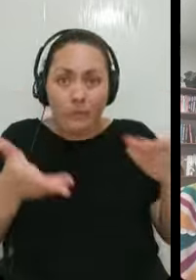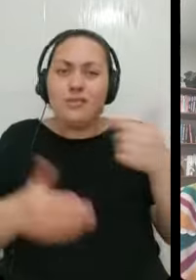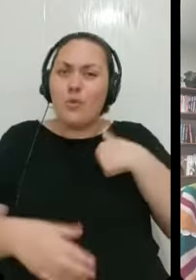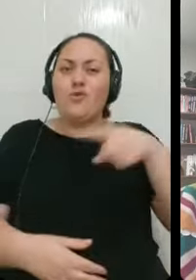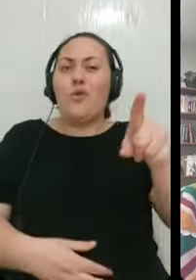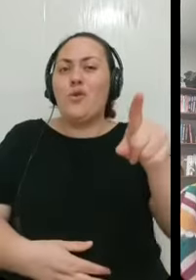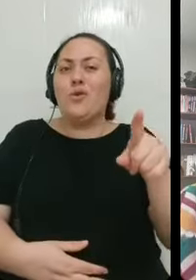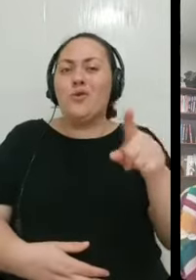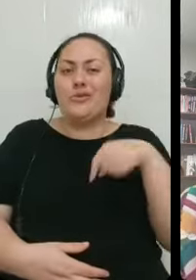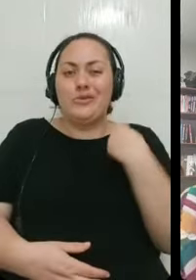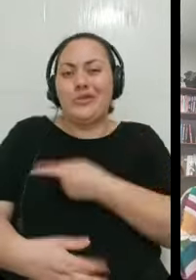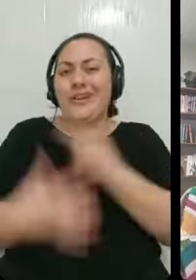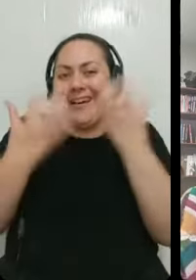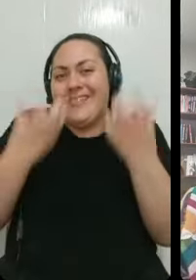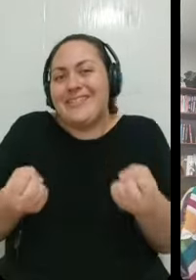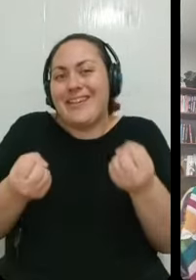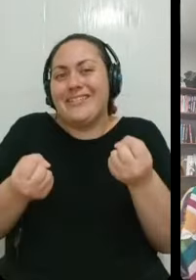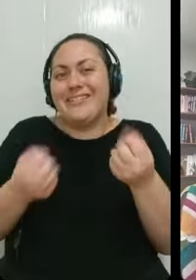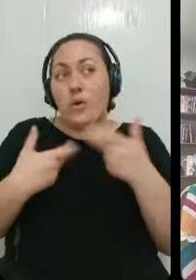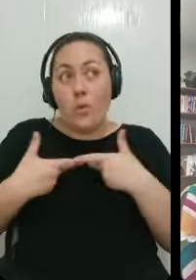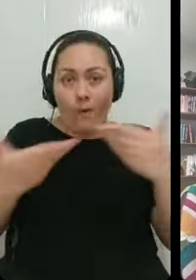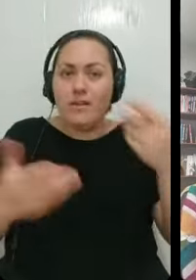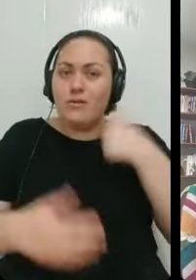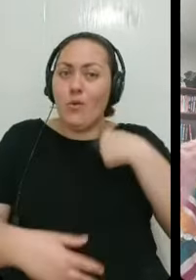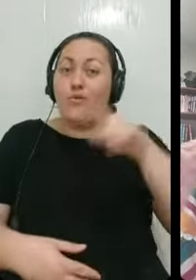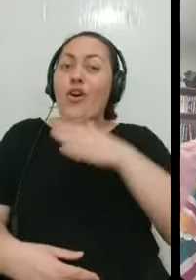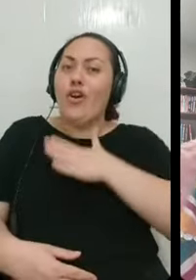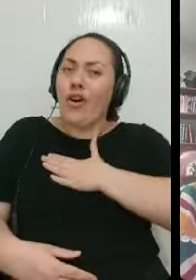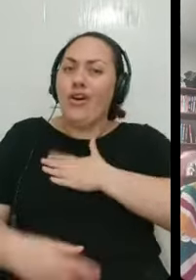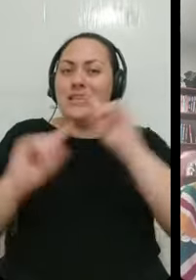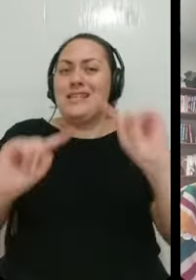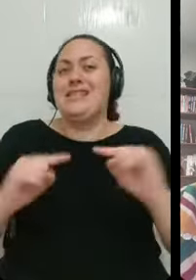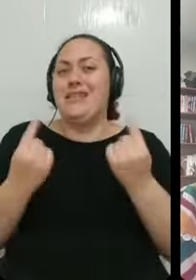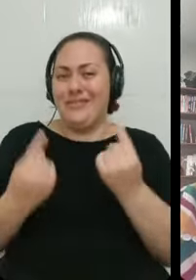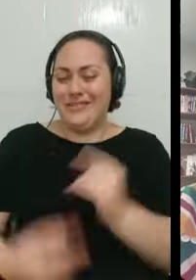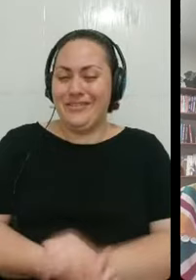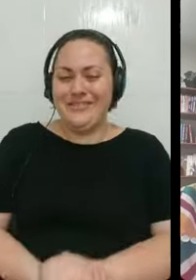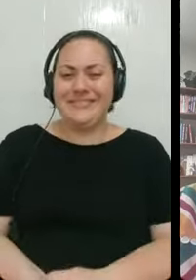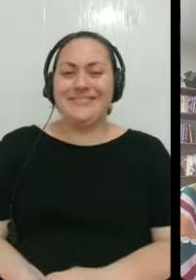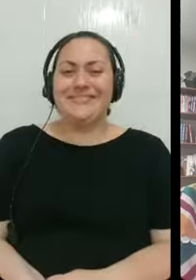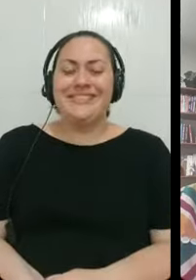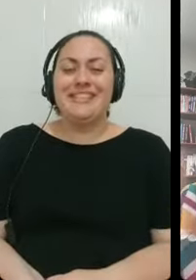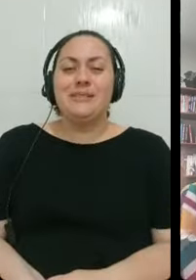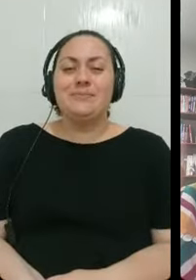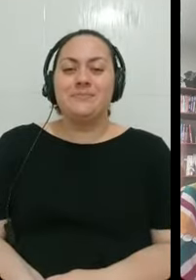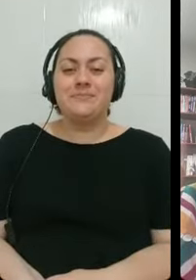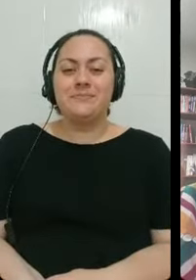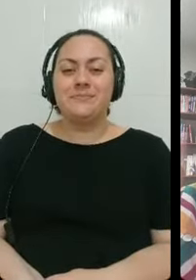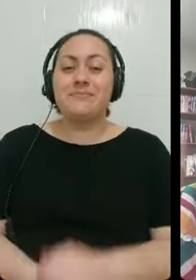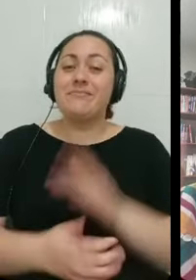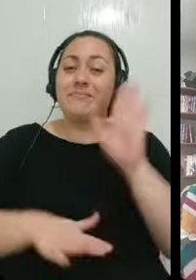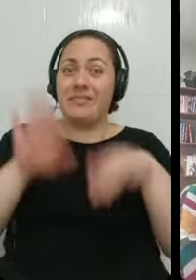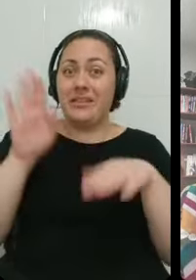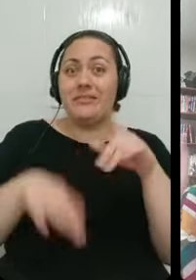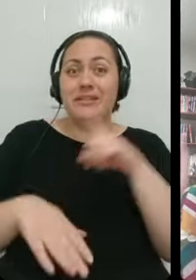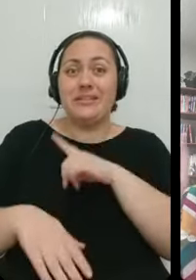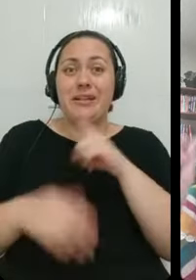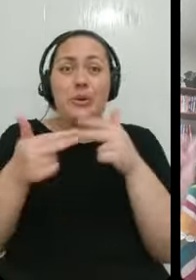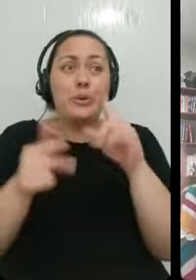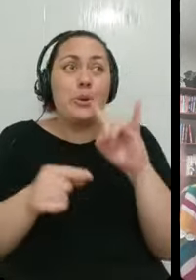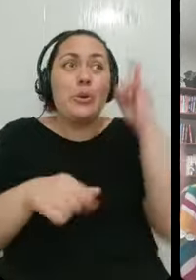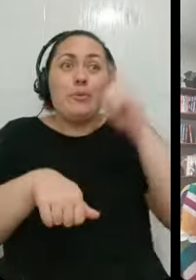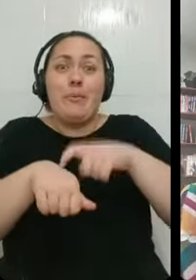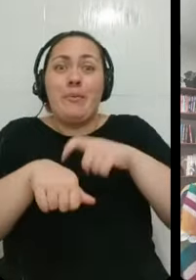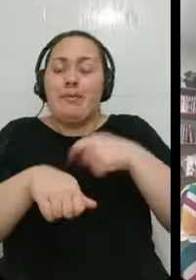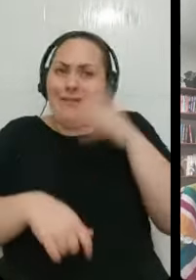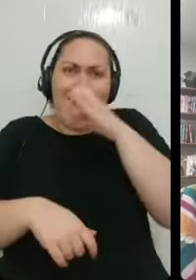gente aceita convite, porque a gente gosta de desafios, né? Então, e às vezes até vem algumas coisas de última hora, né? A